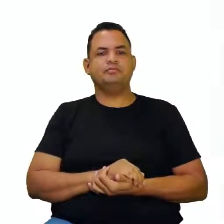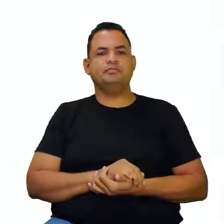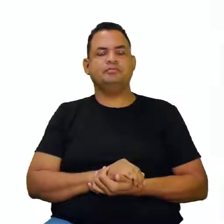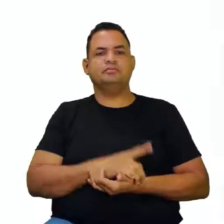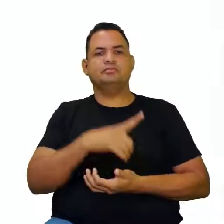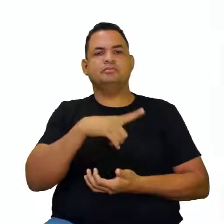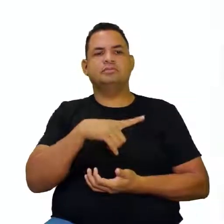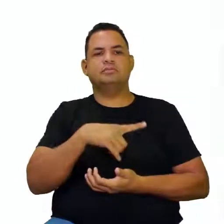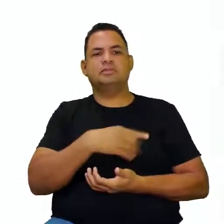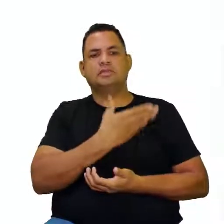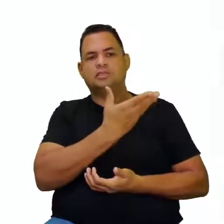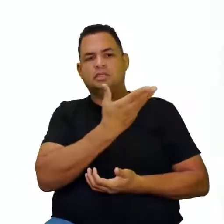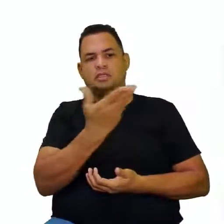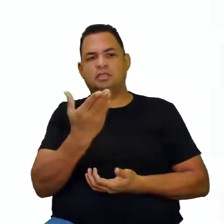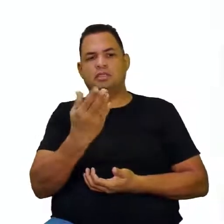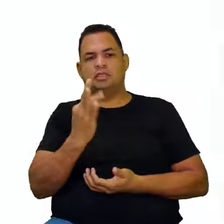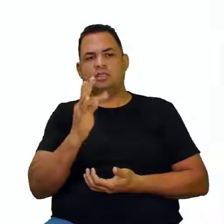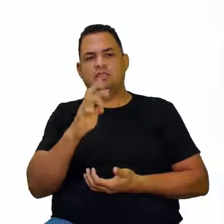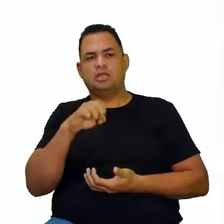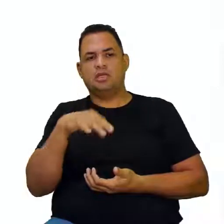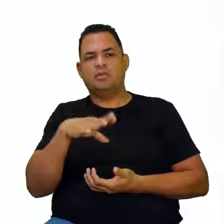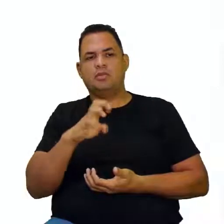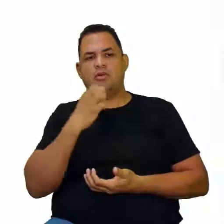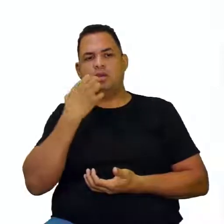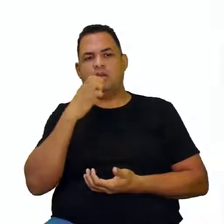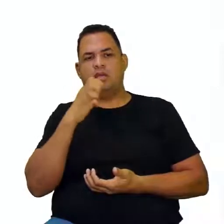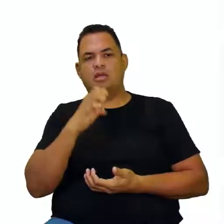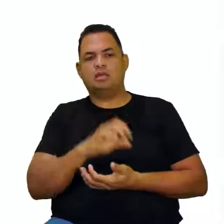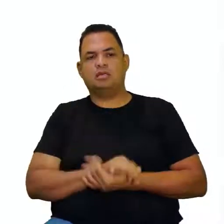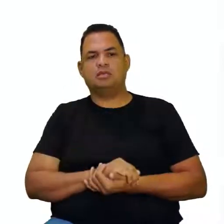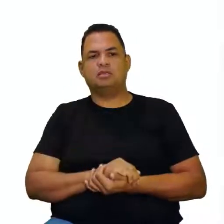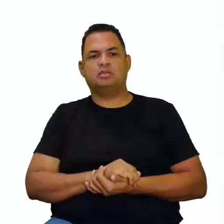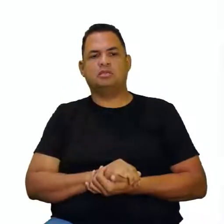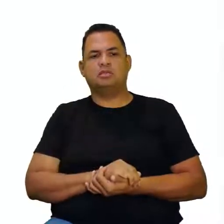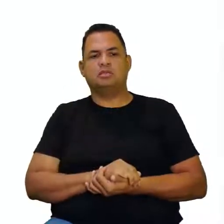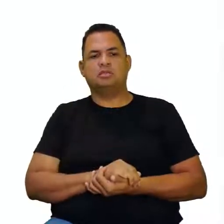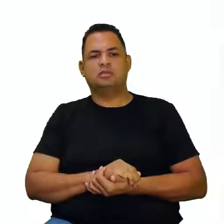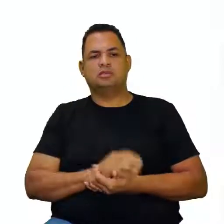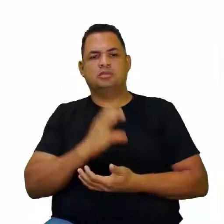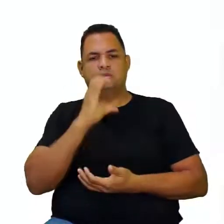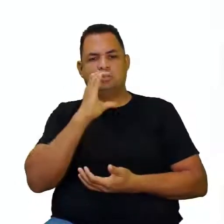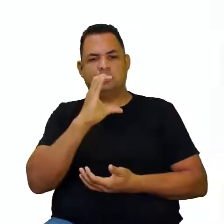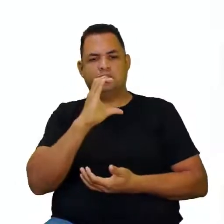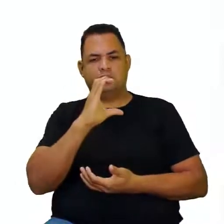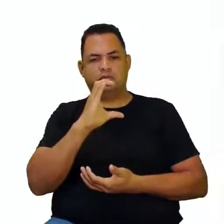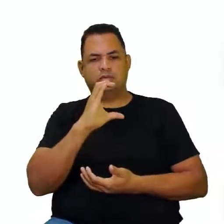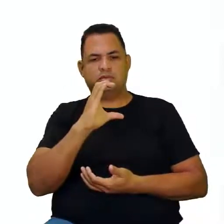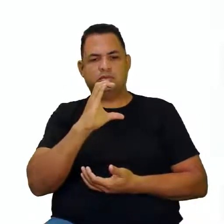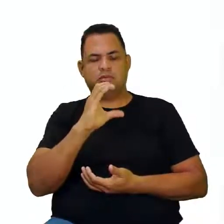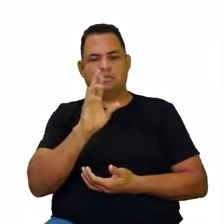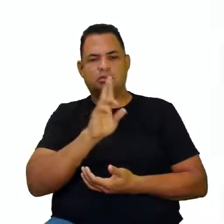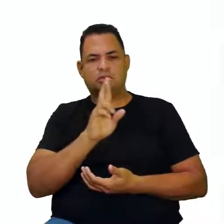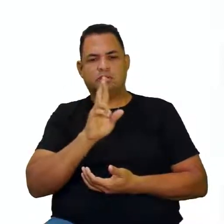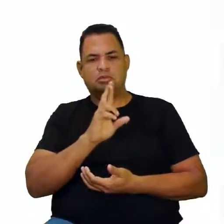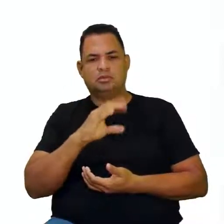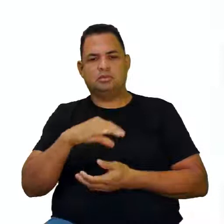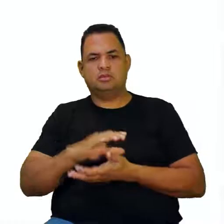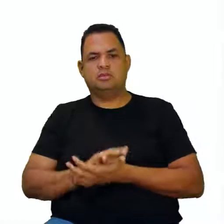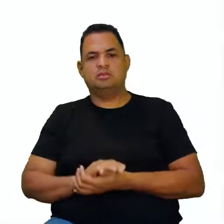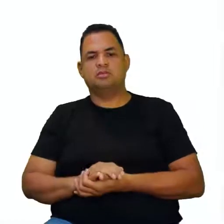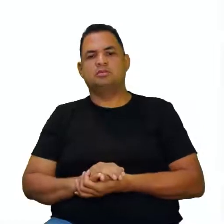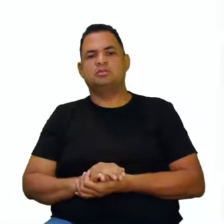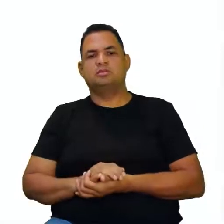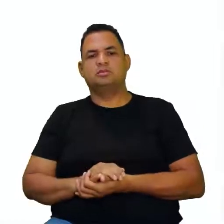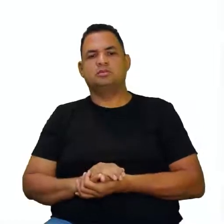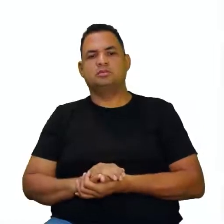temos as termoelétricas. Aqui o branquinho é centavos e aqui o escurinho